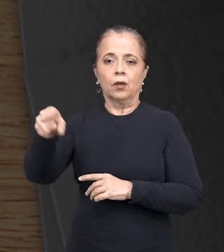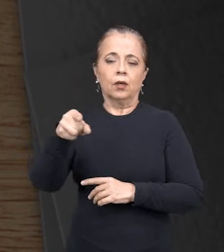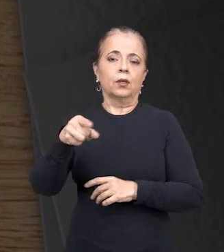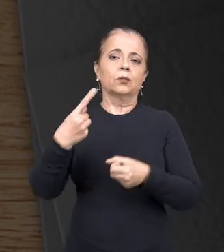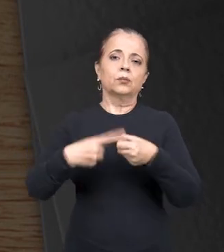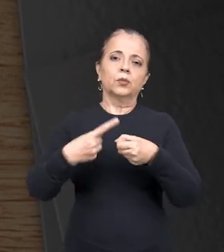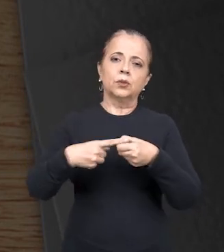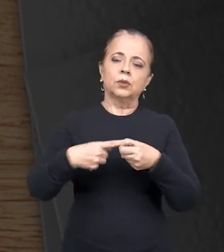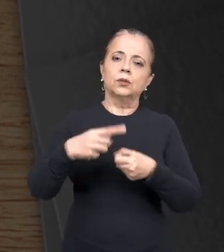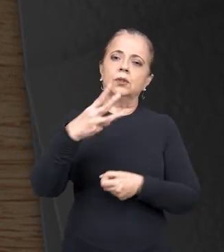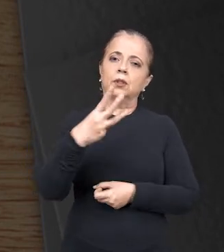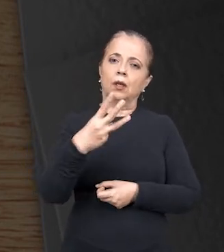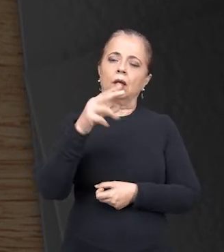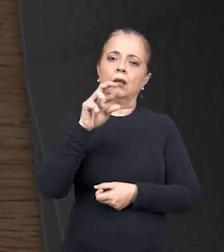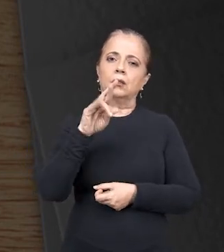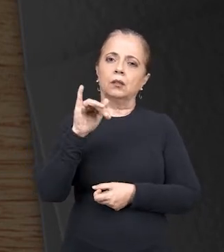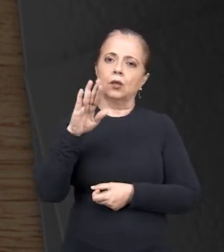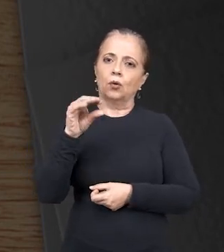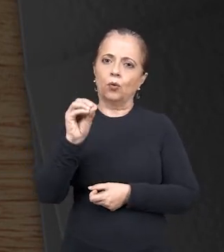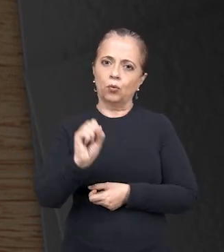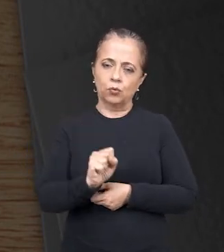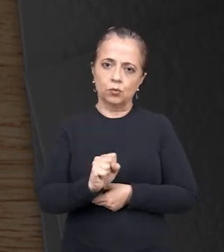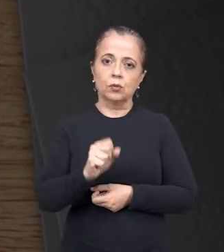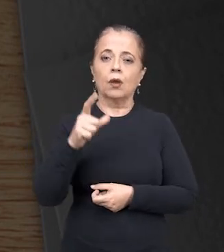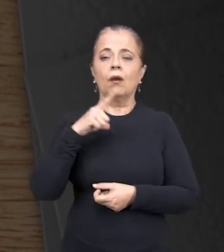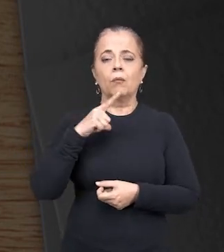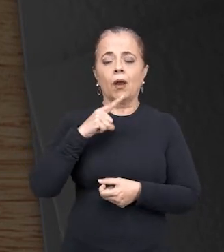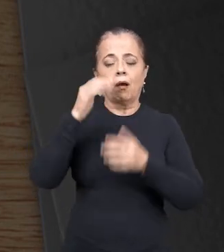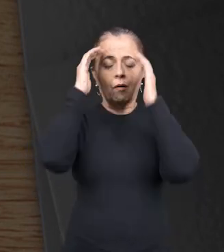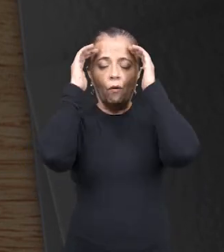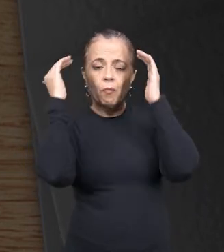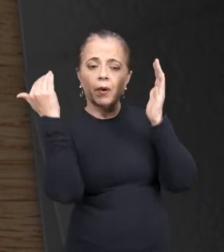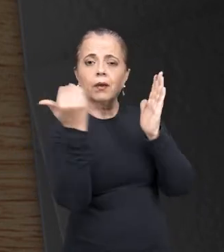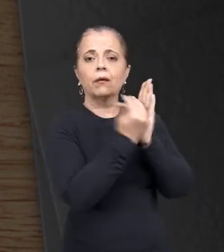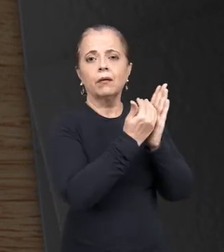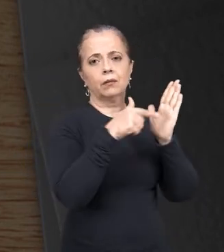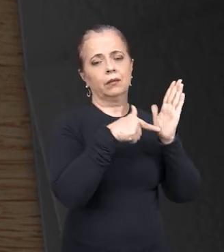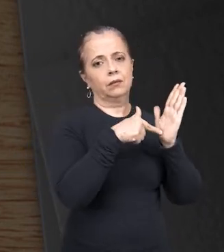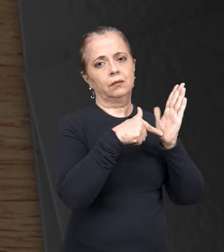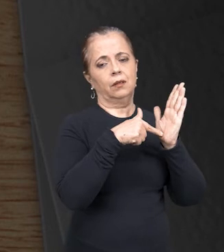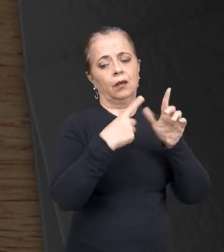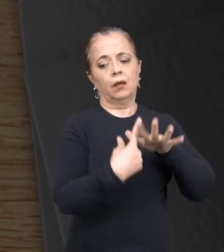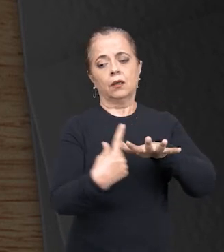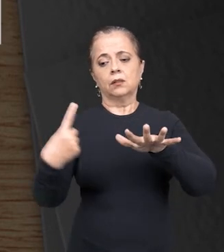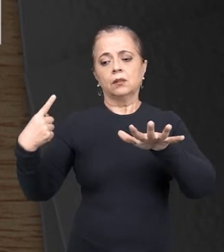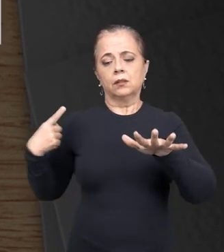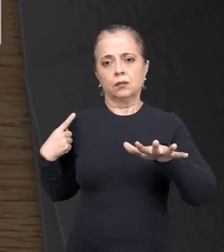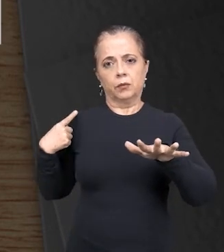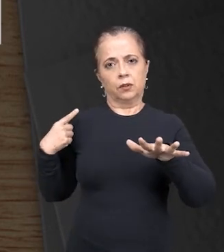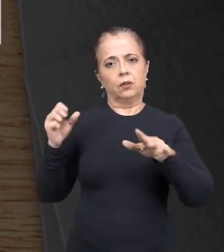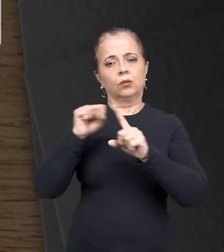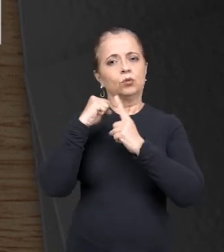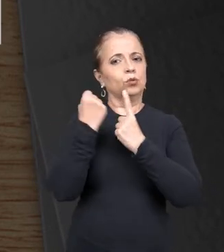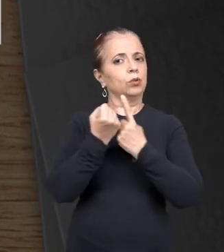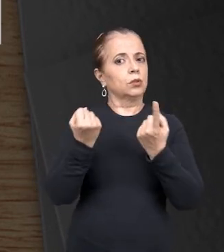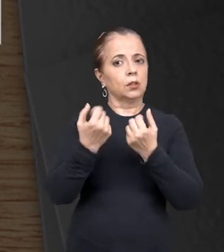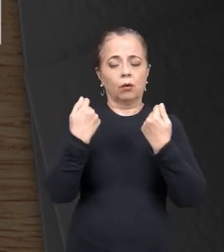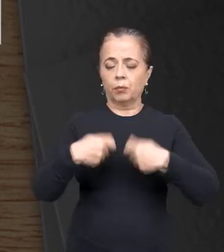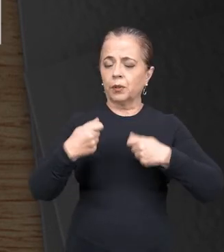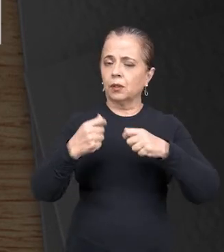Três Rios para que ele cumprisse as medidas restritivas e de distanciamento